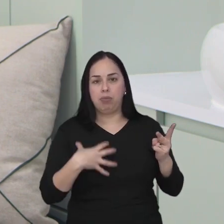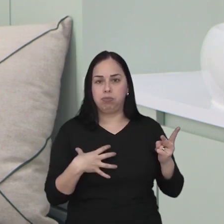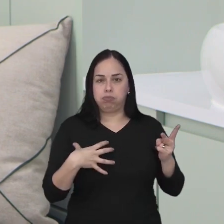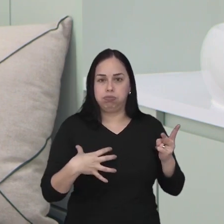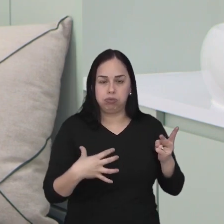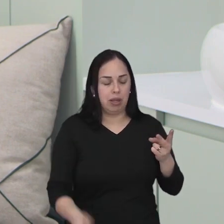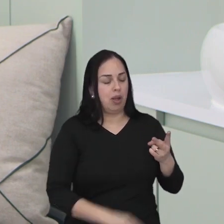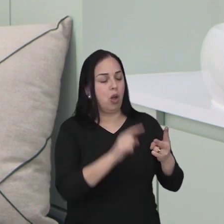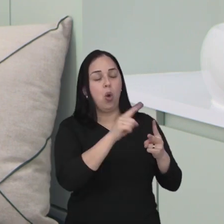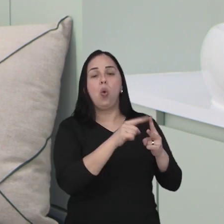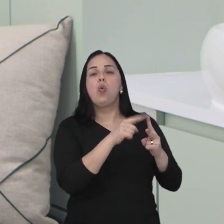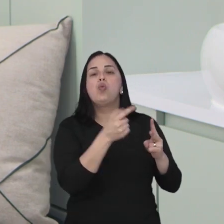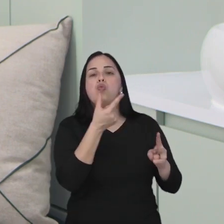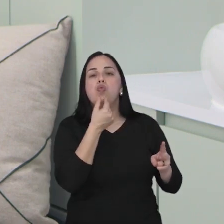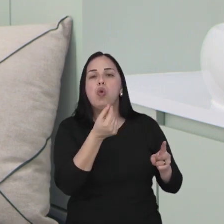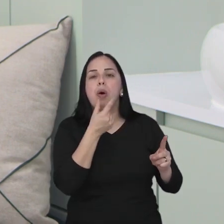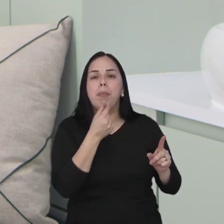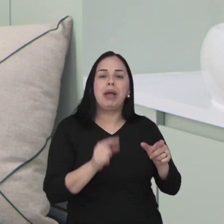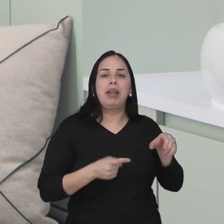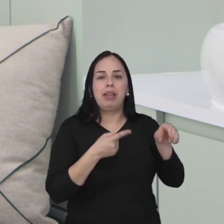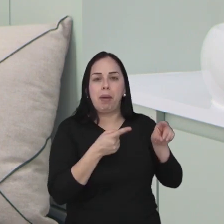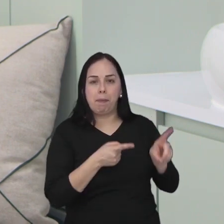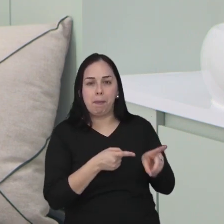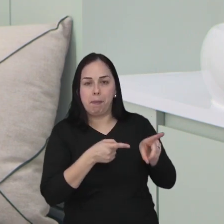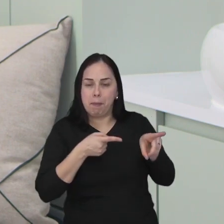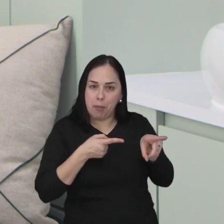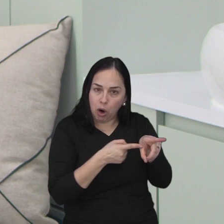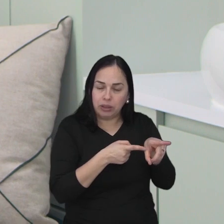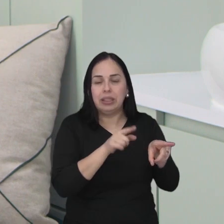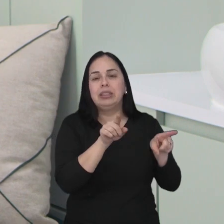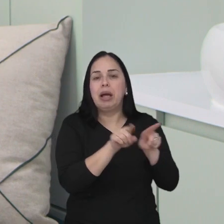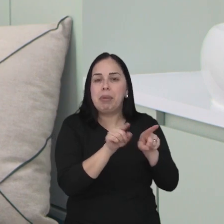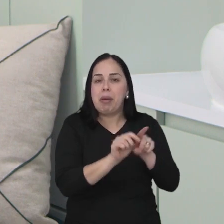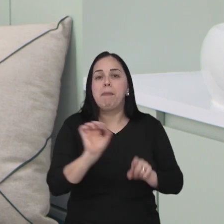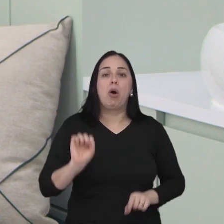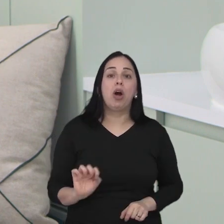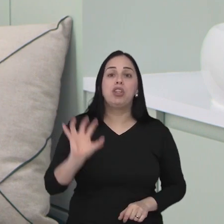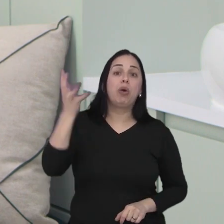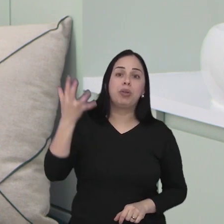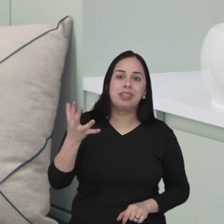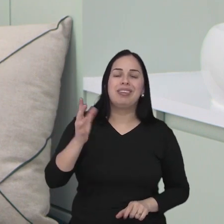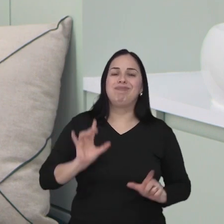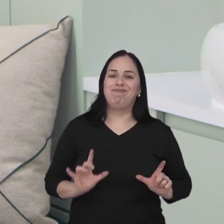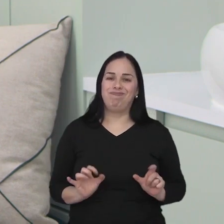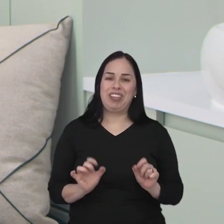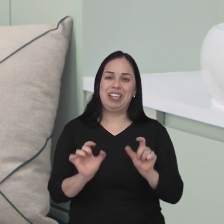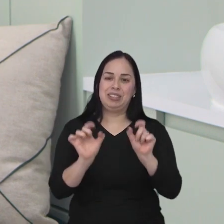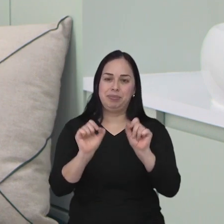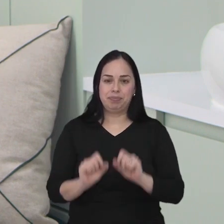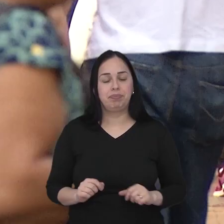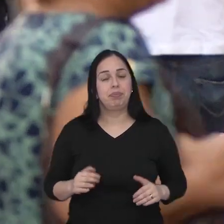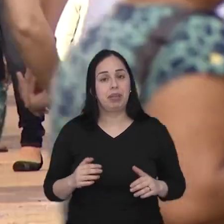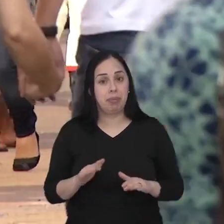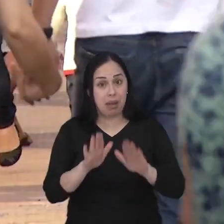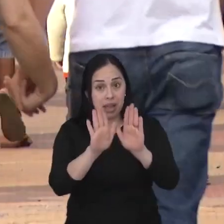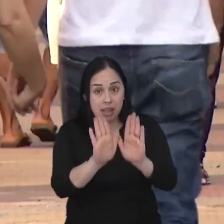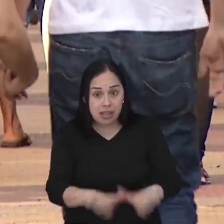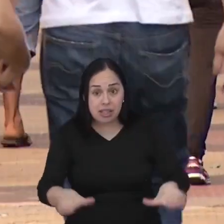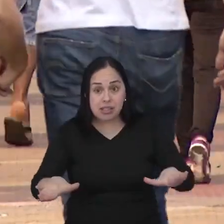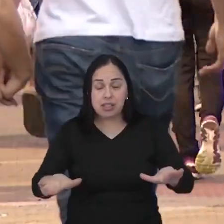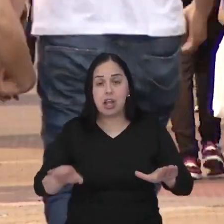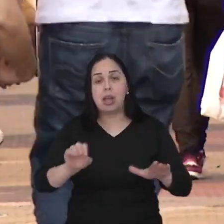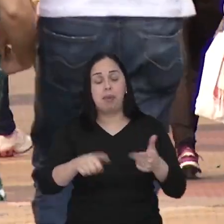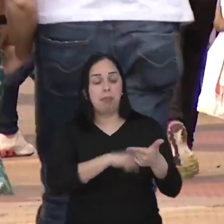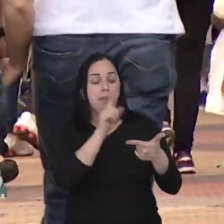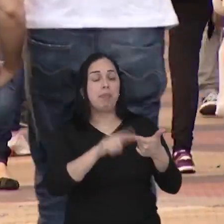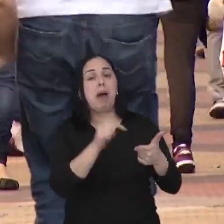tem na mama, ou nos órgãos ginecológicos, pode acontecer de se formar o câncer. Para